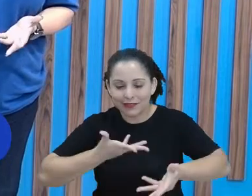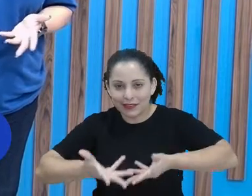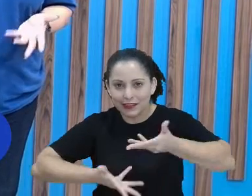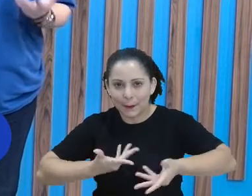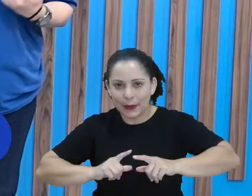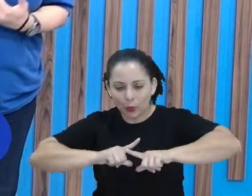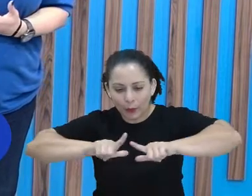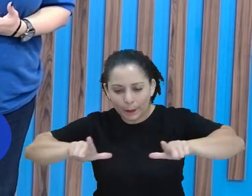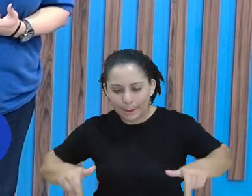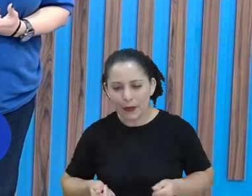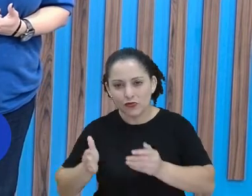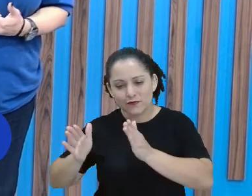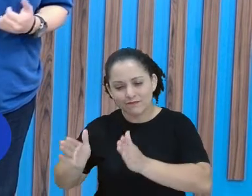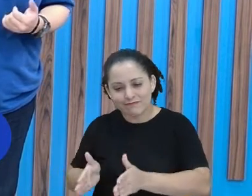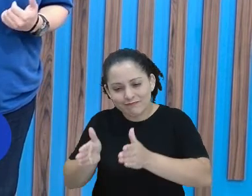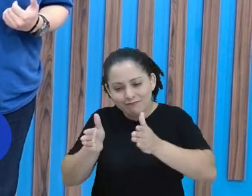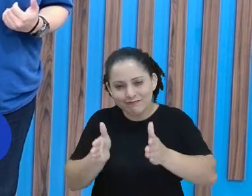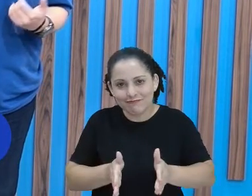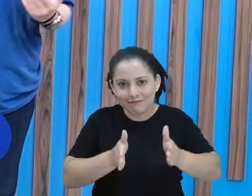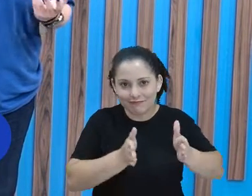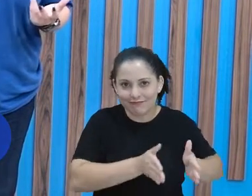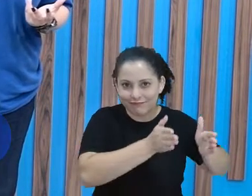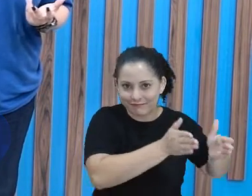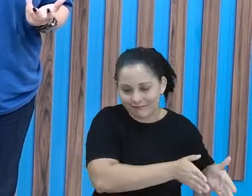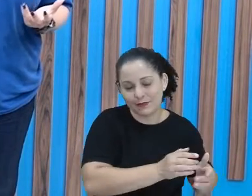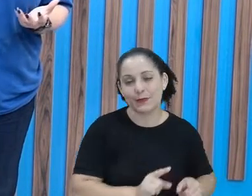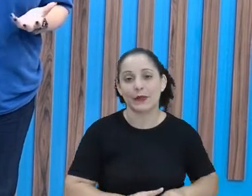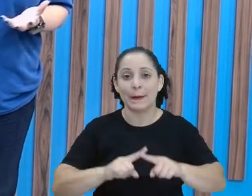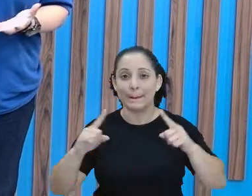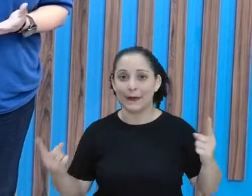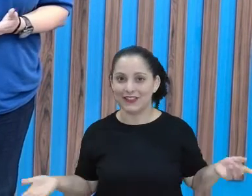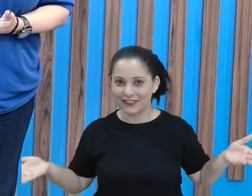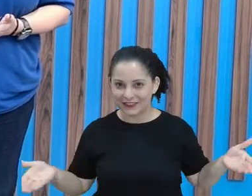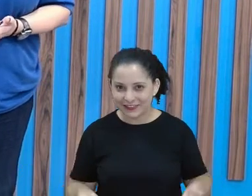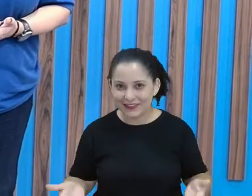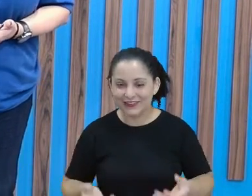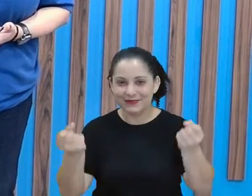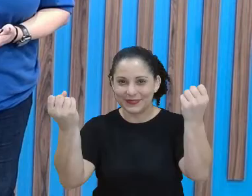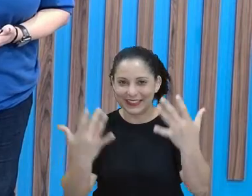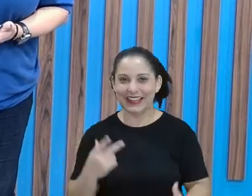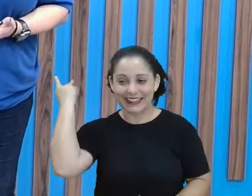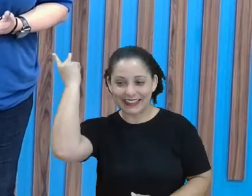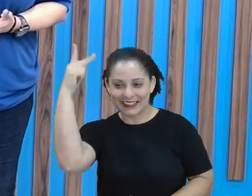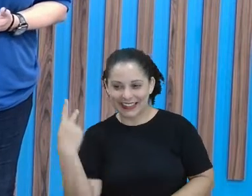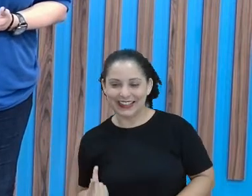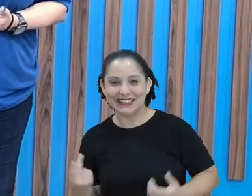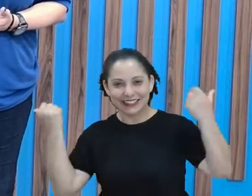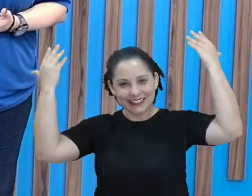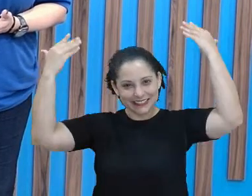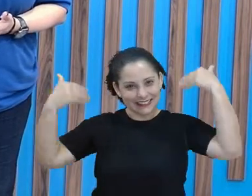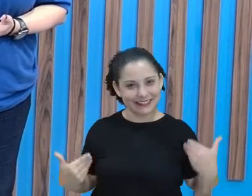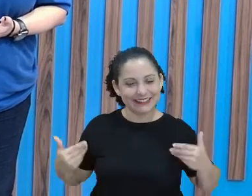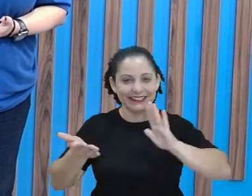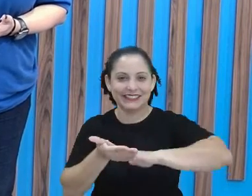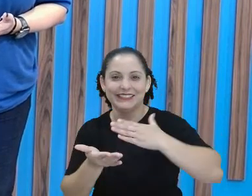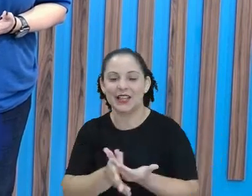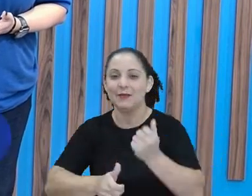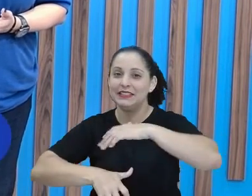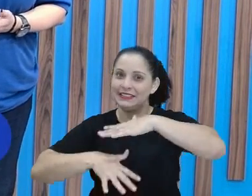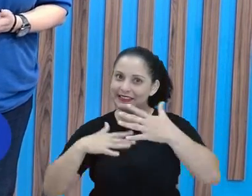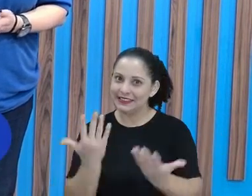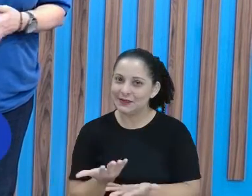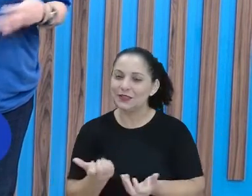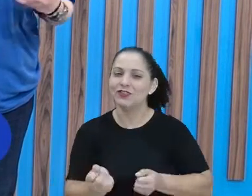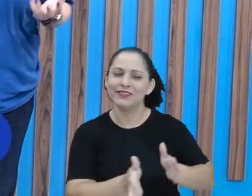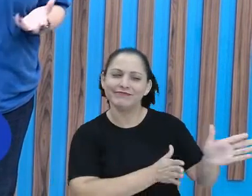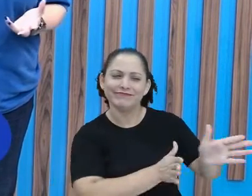etapas. Mas antes disso, eu quero só dizer para vocês que eu estou aqui acompanhada de Késia, nossa intérprete de Libras, está